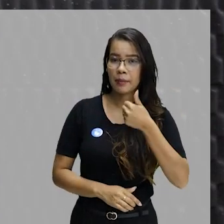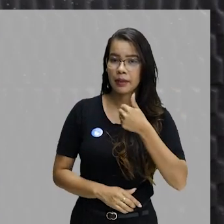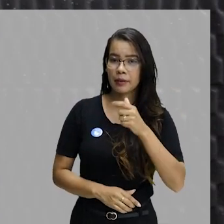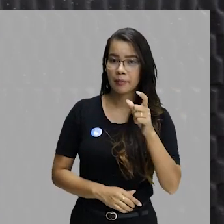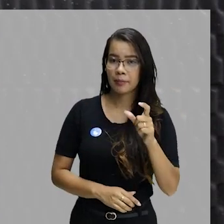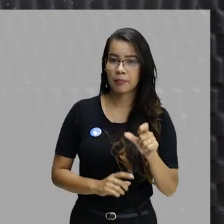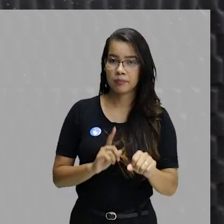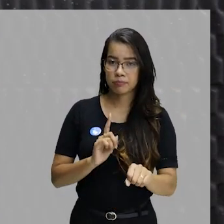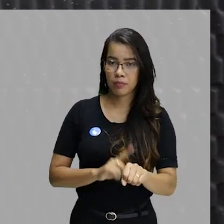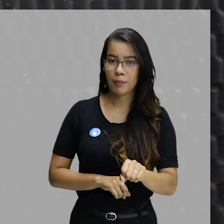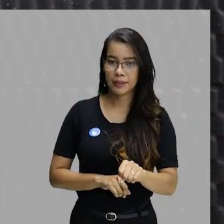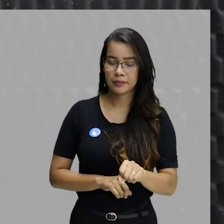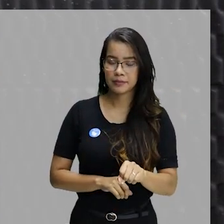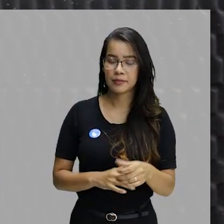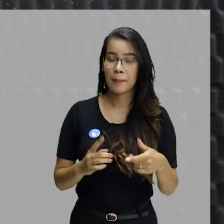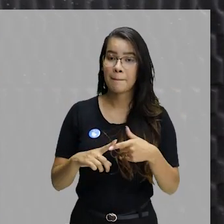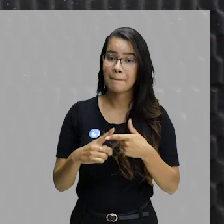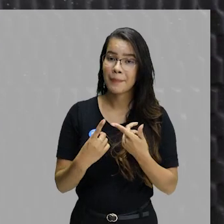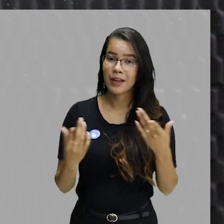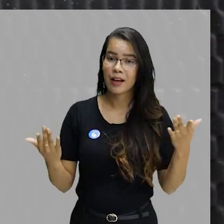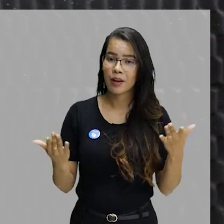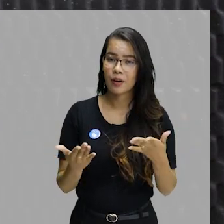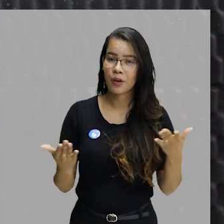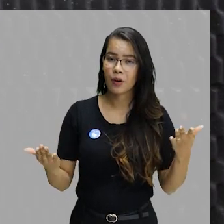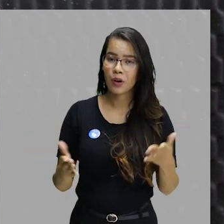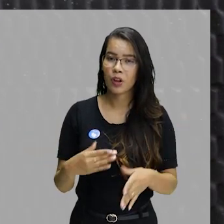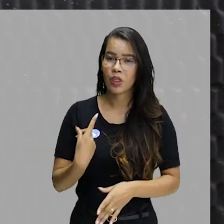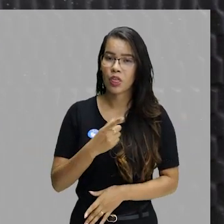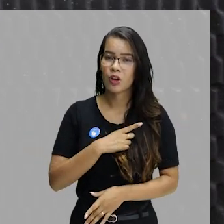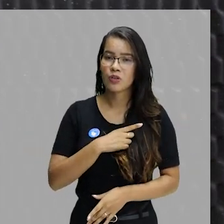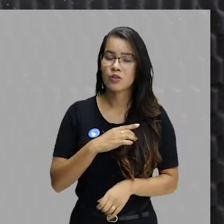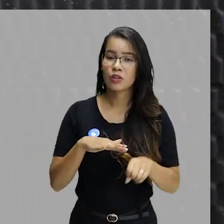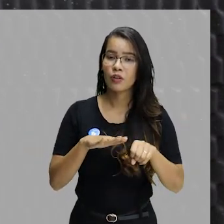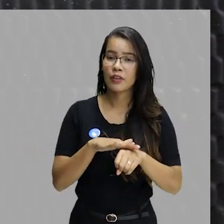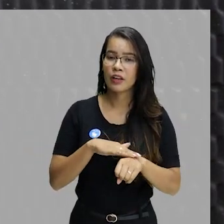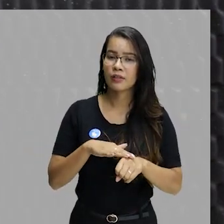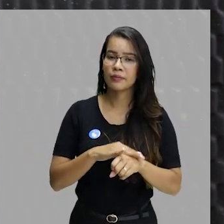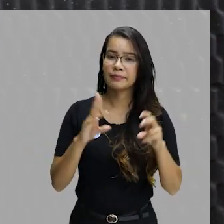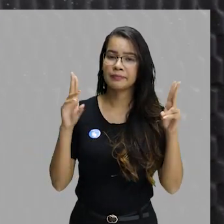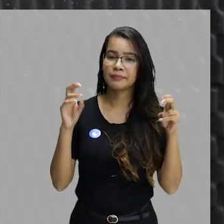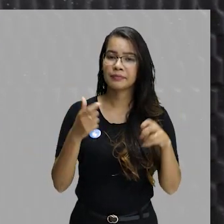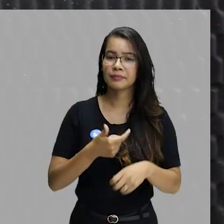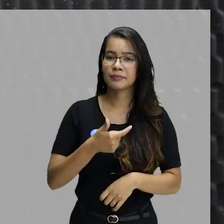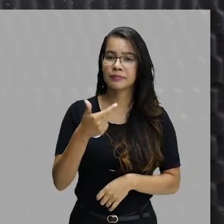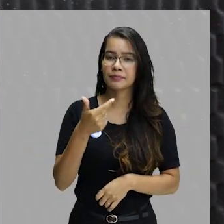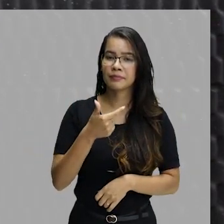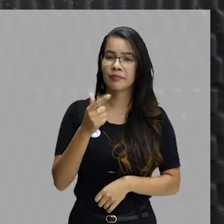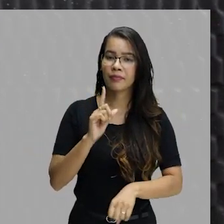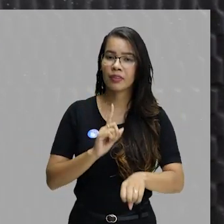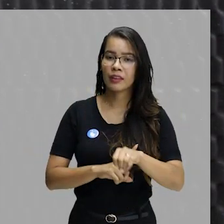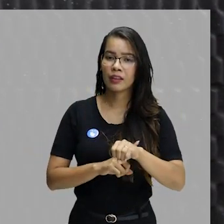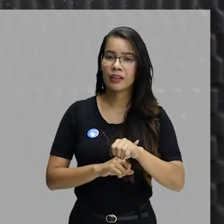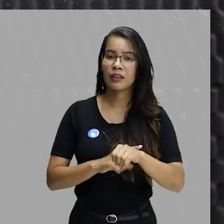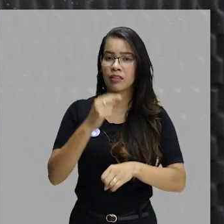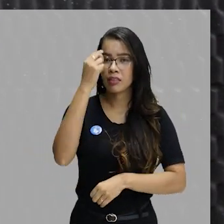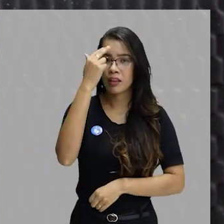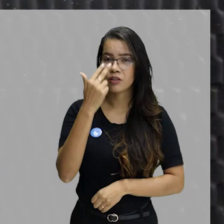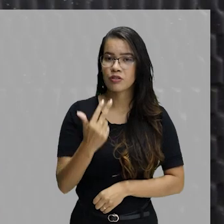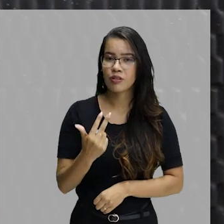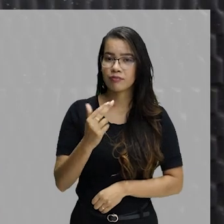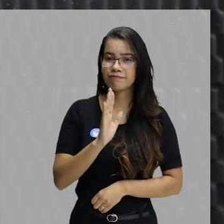Antiga. Iremos agora discutir a segunda fase da história republicana. Uma fase que